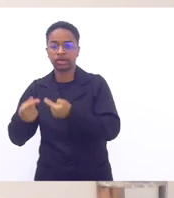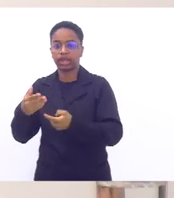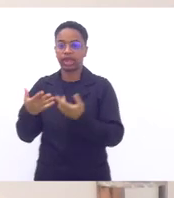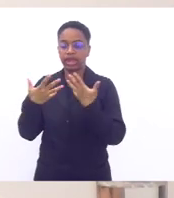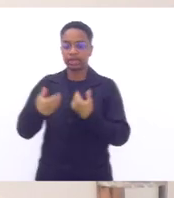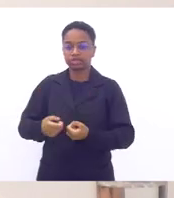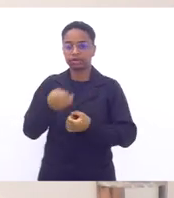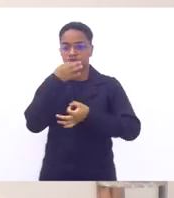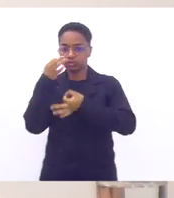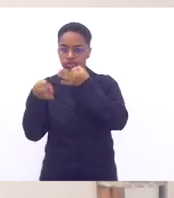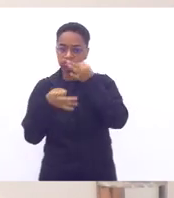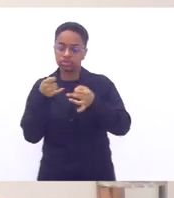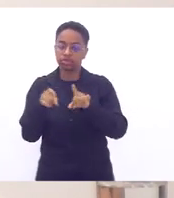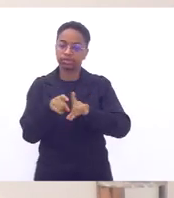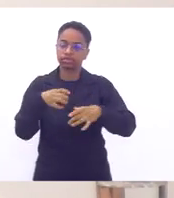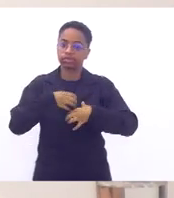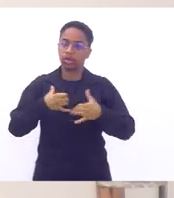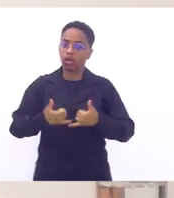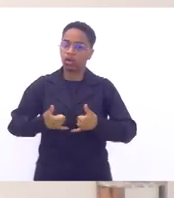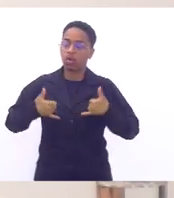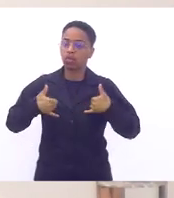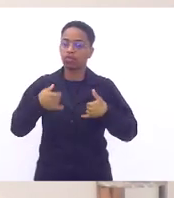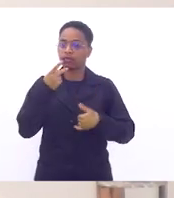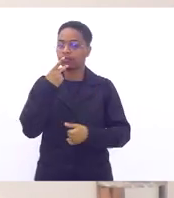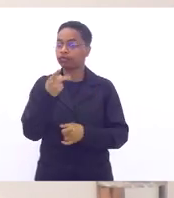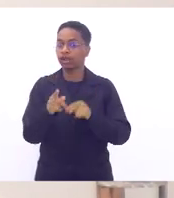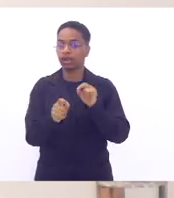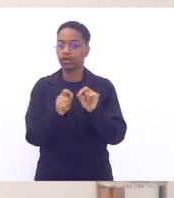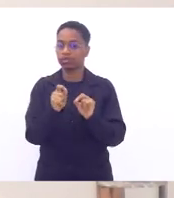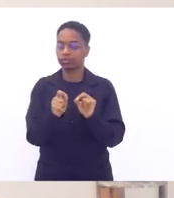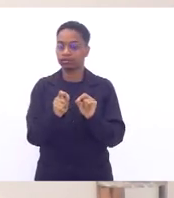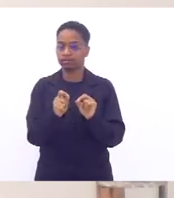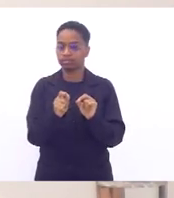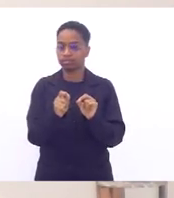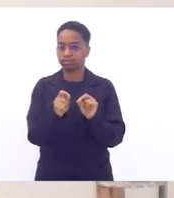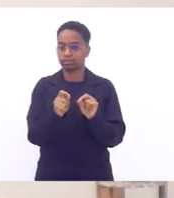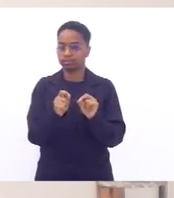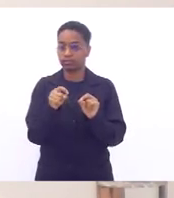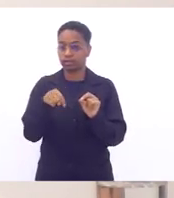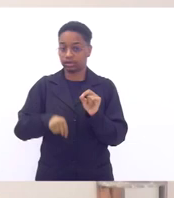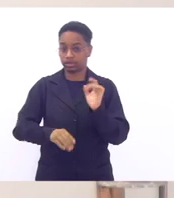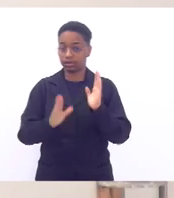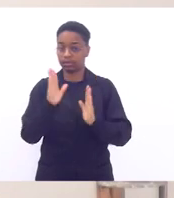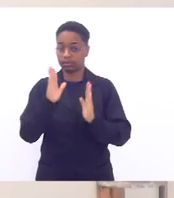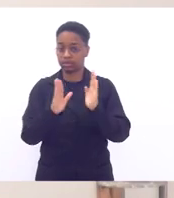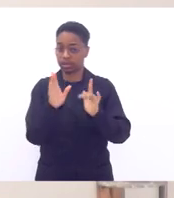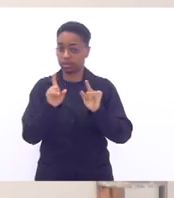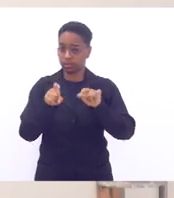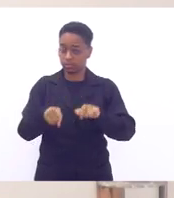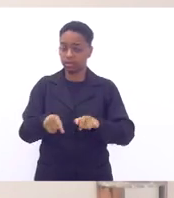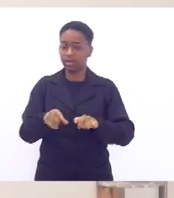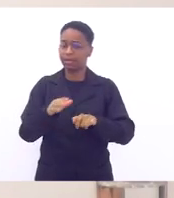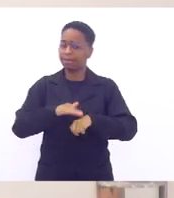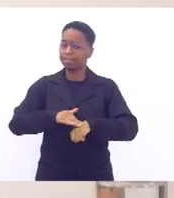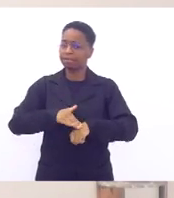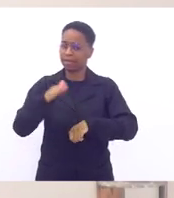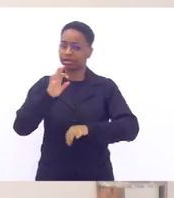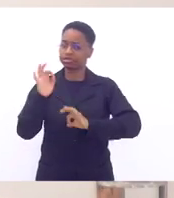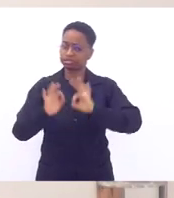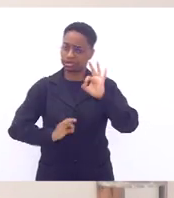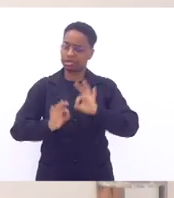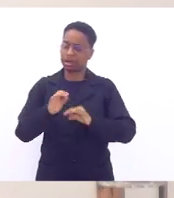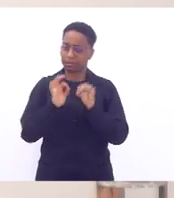e eu tenho muito orgulho dizer Deputado Rodrigo Amorim que essa legislatura é legislatura mais bem preparada